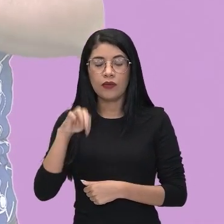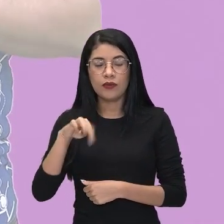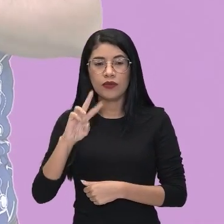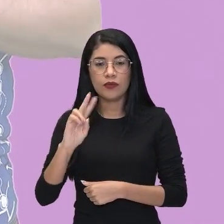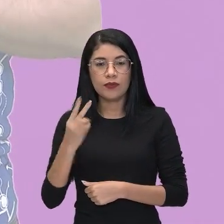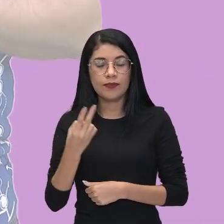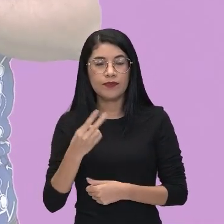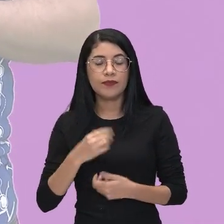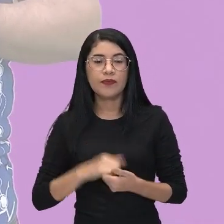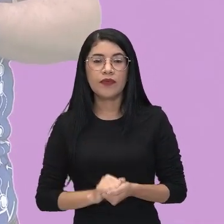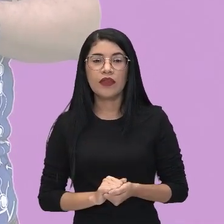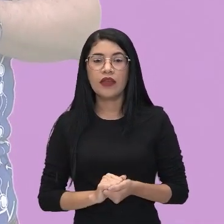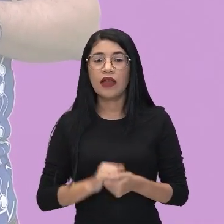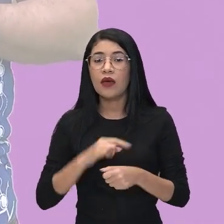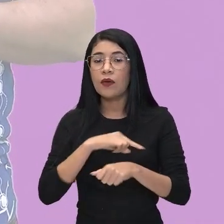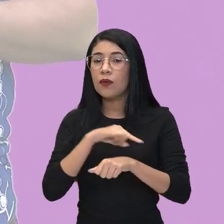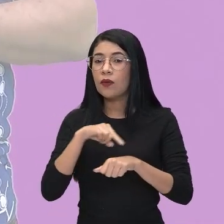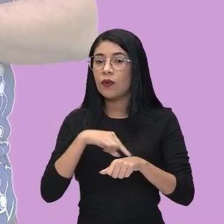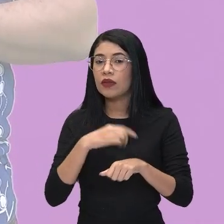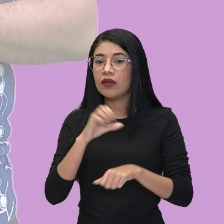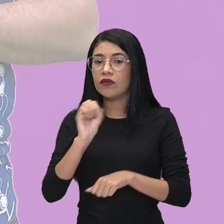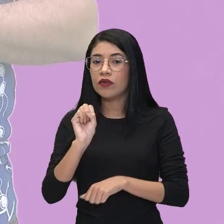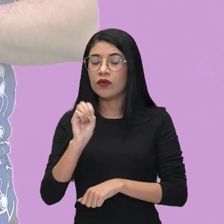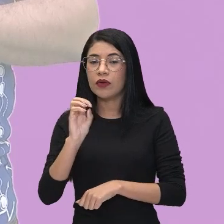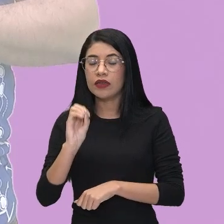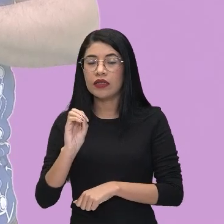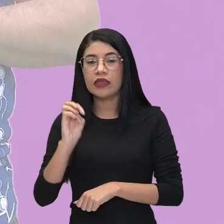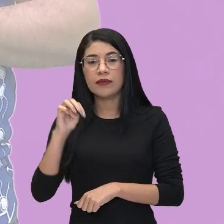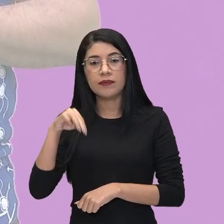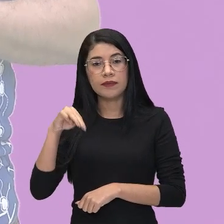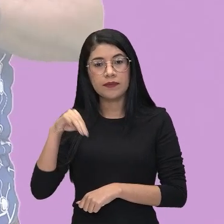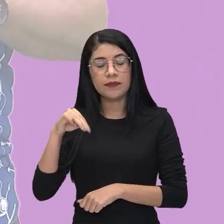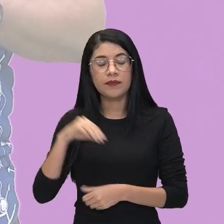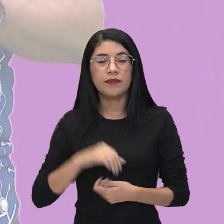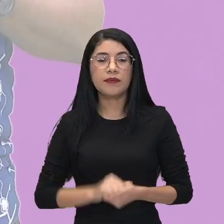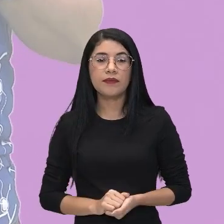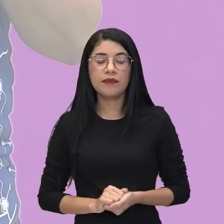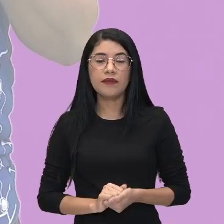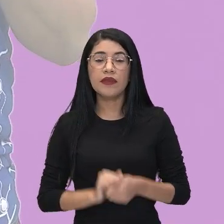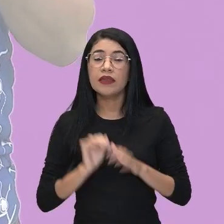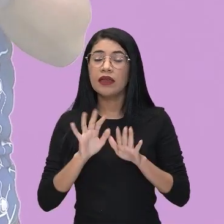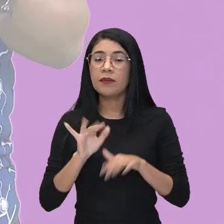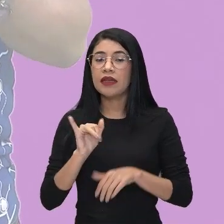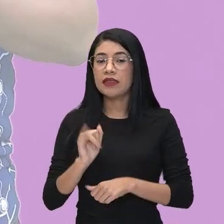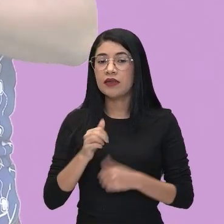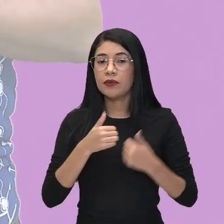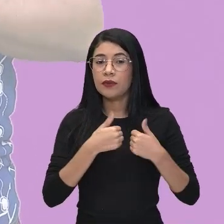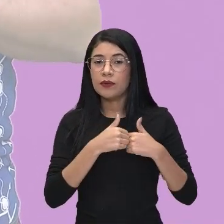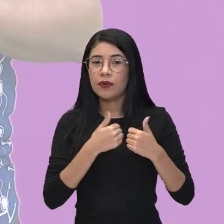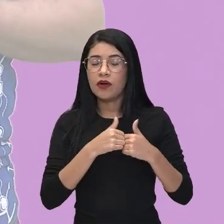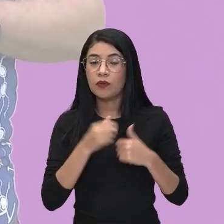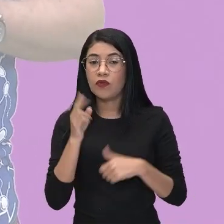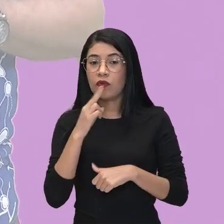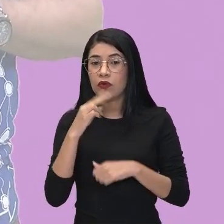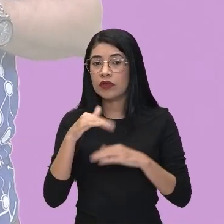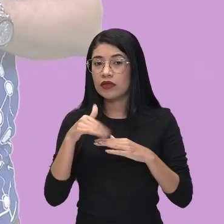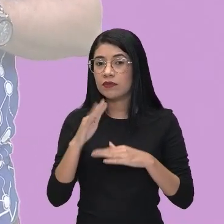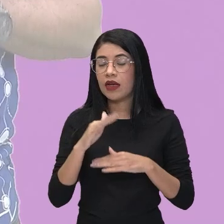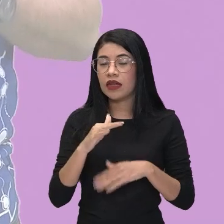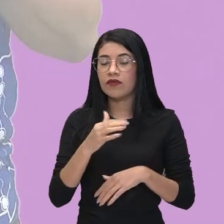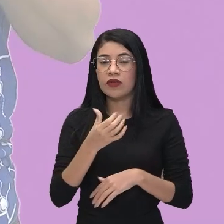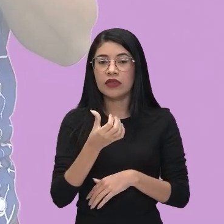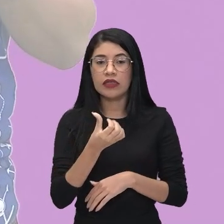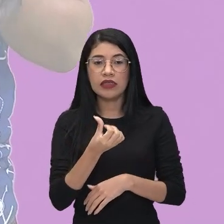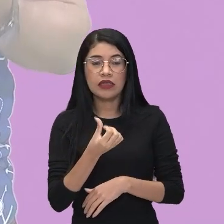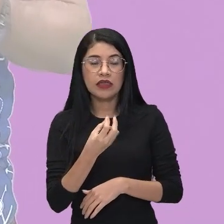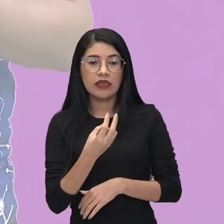hora, o ônibus levou 80 minutos, certo? Porém, se o ônibus acelerou um pouquinho mais e saiu de